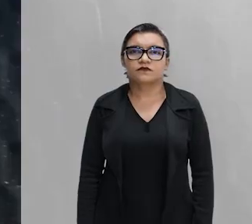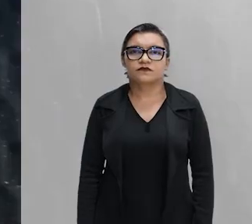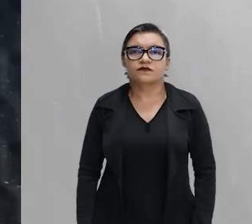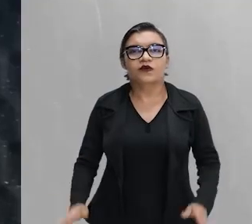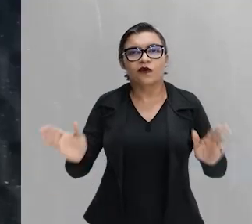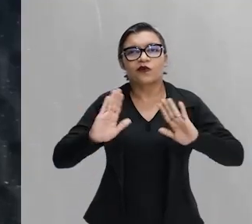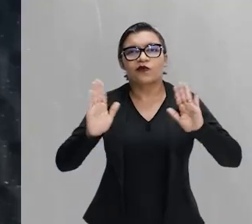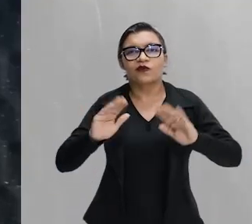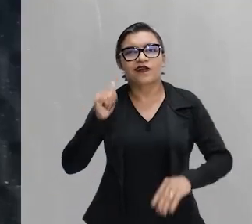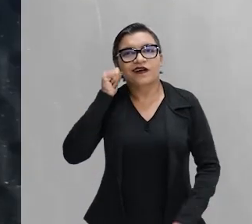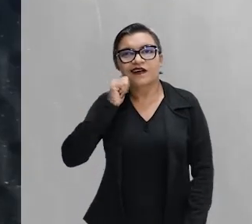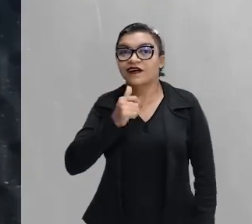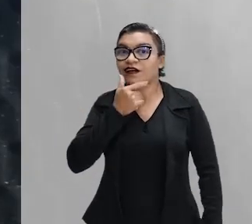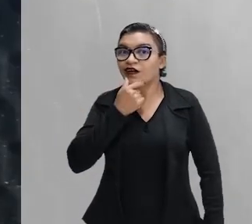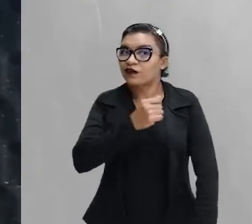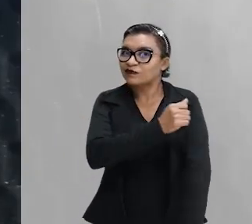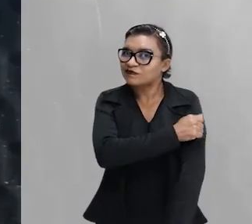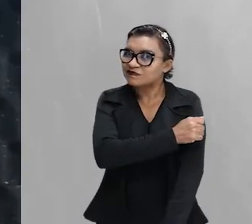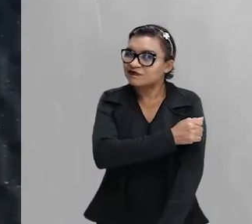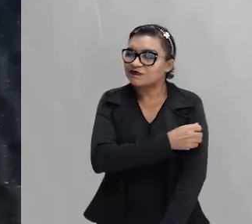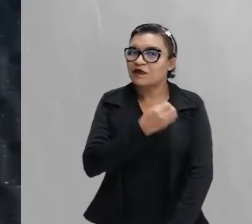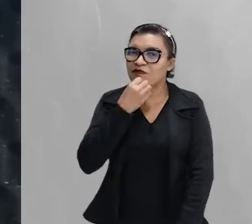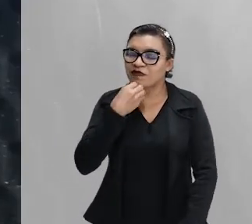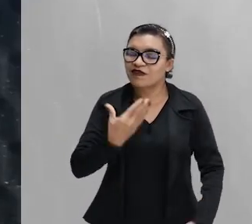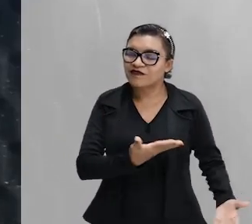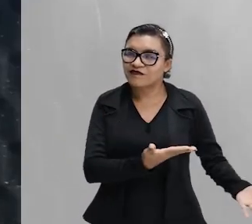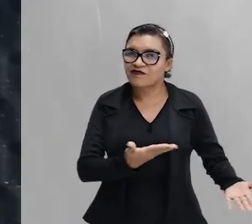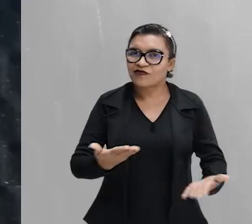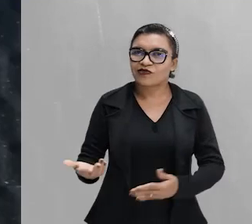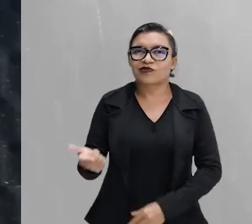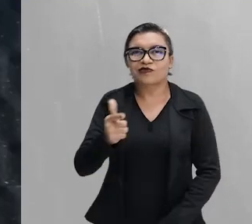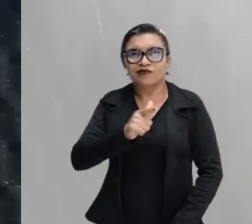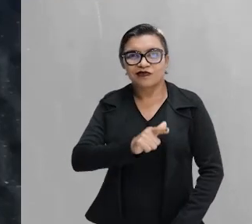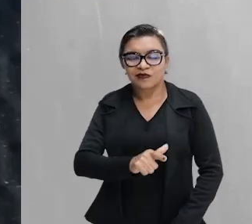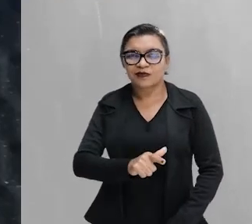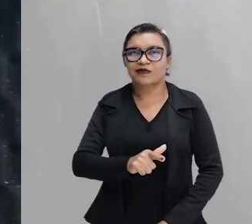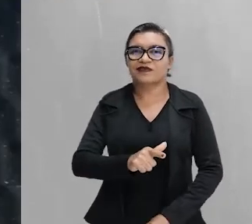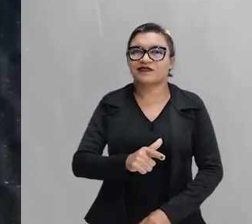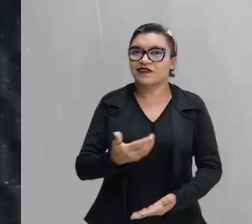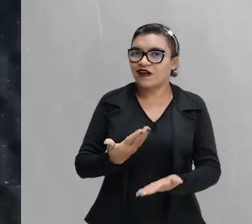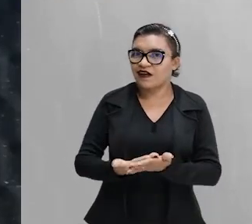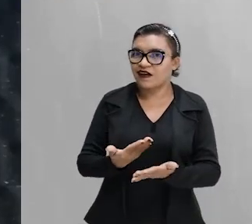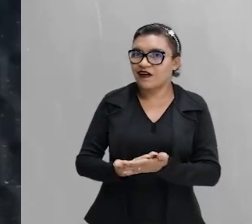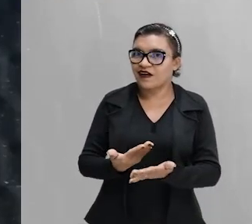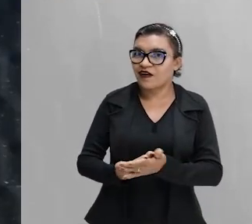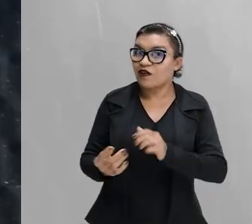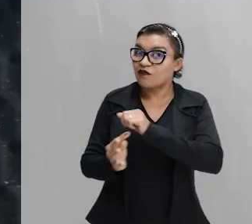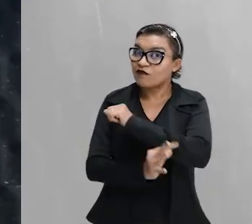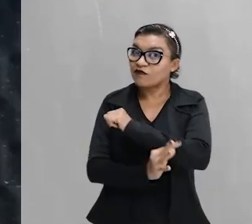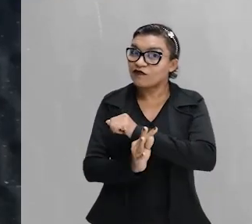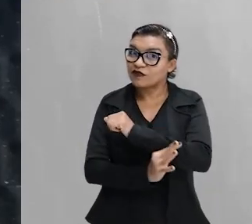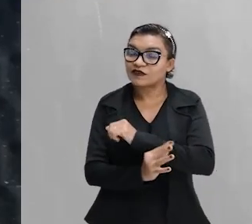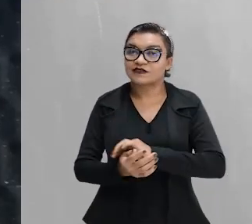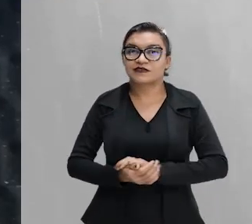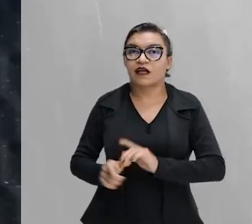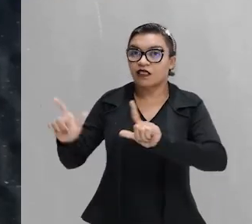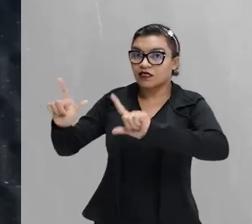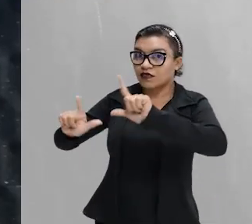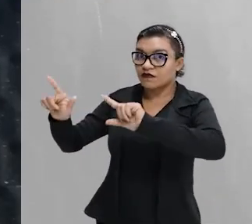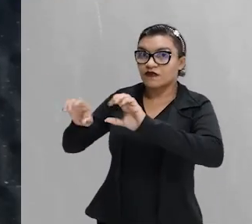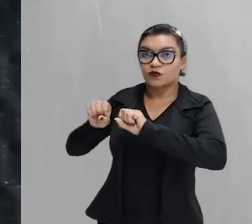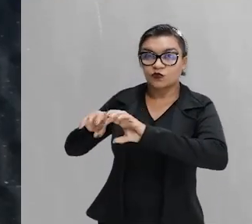Olá, aluna. Olá, aluno. Bem-vindo a mais uma aula de física, né, aqui pela TV